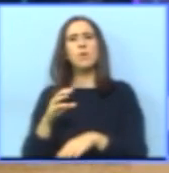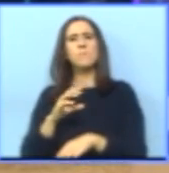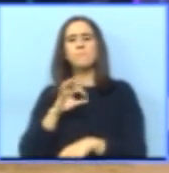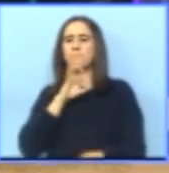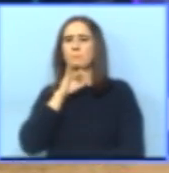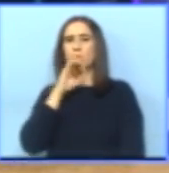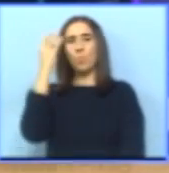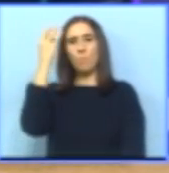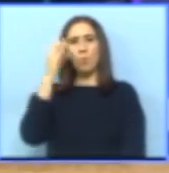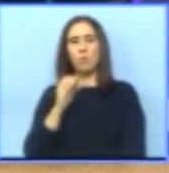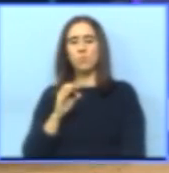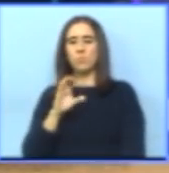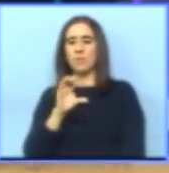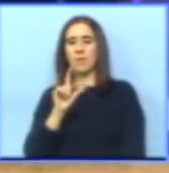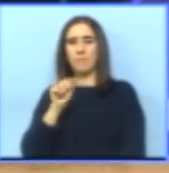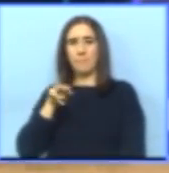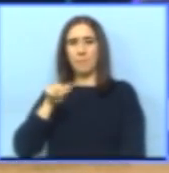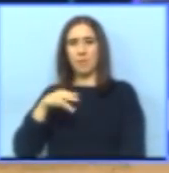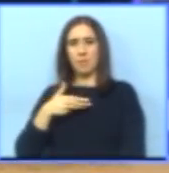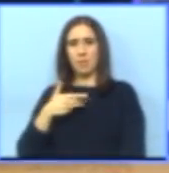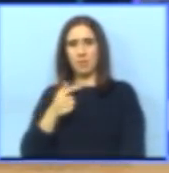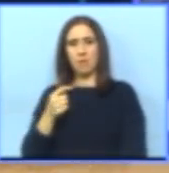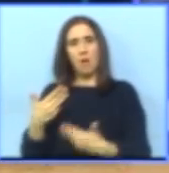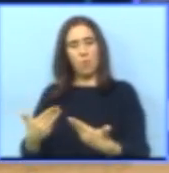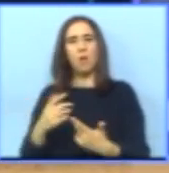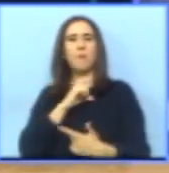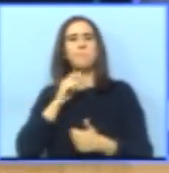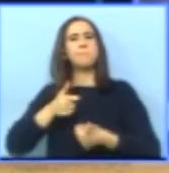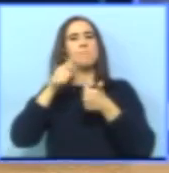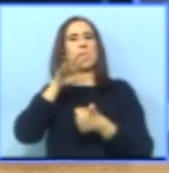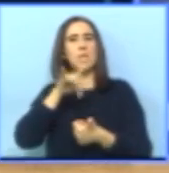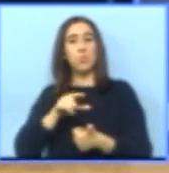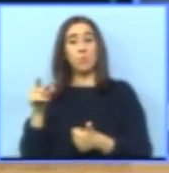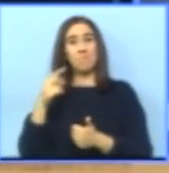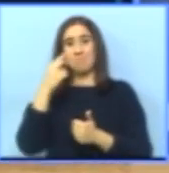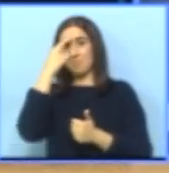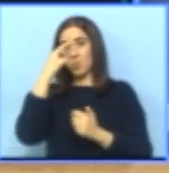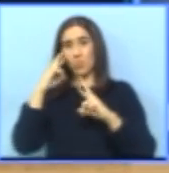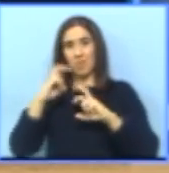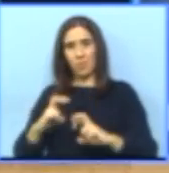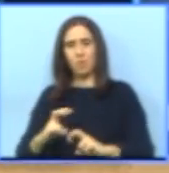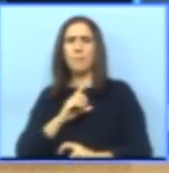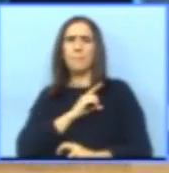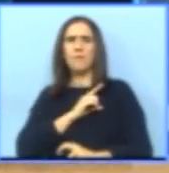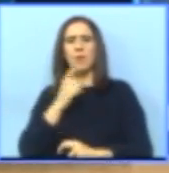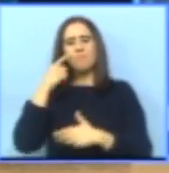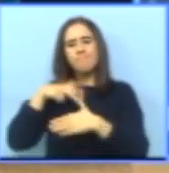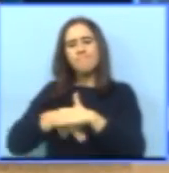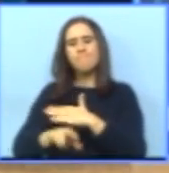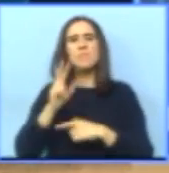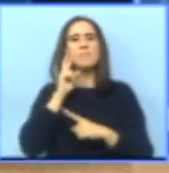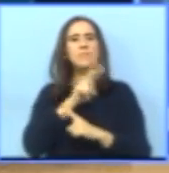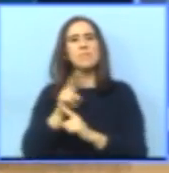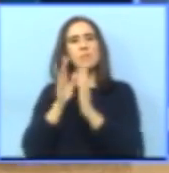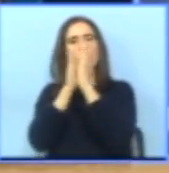atual Patriarca de Lisboa, que é historiador, fazer uma visita privada à Biblioteca Joanina, mostrando-lhe